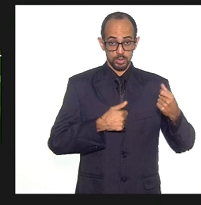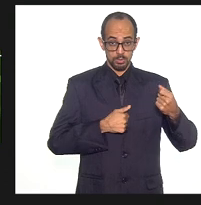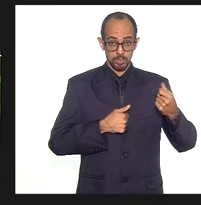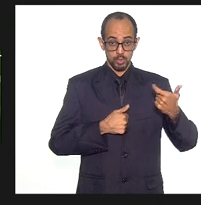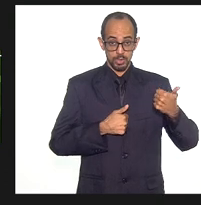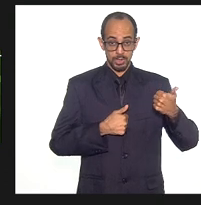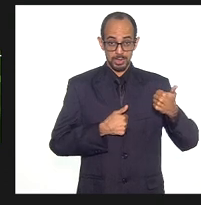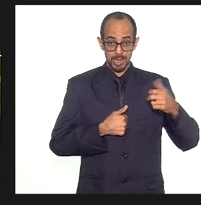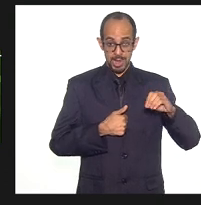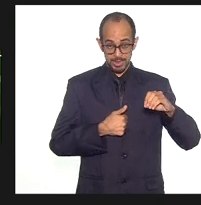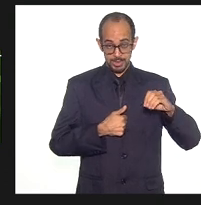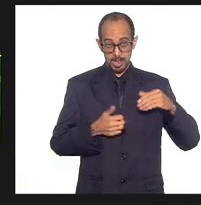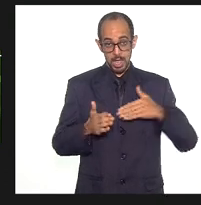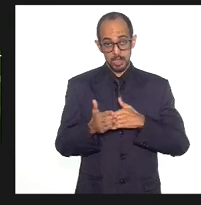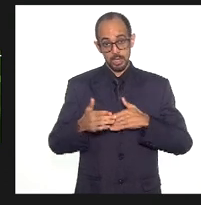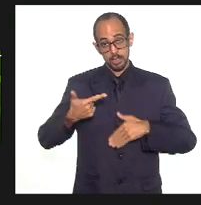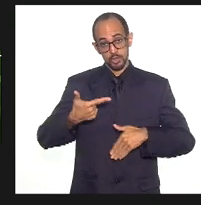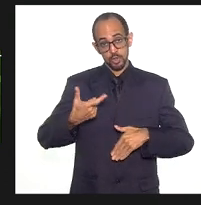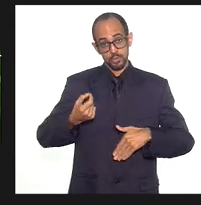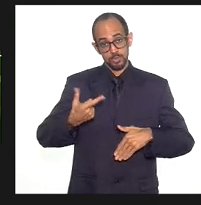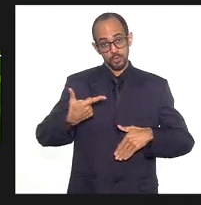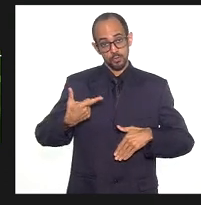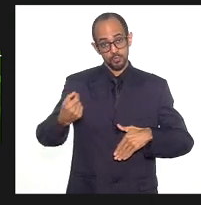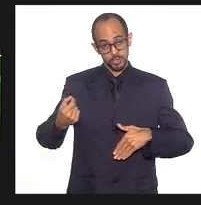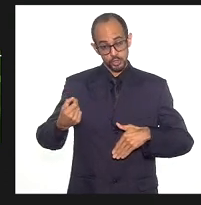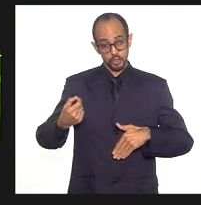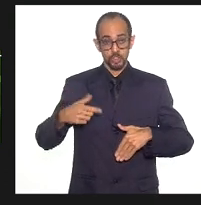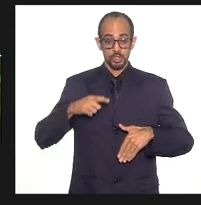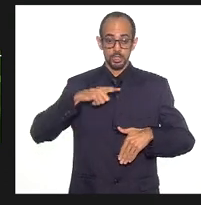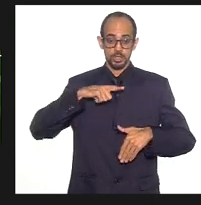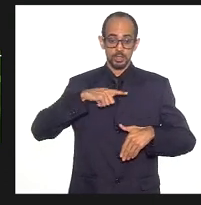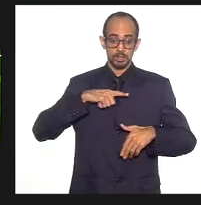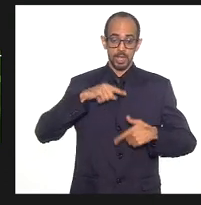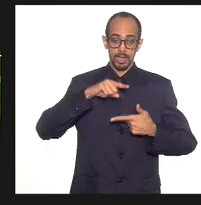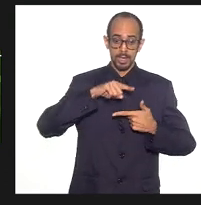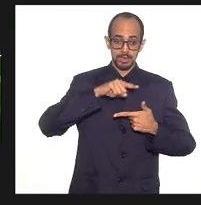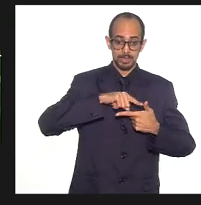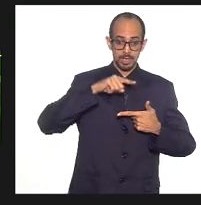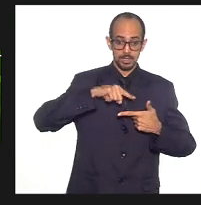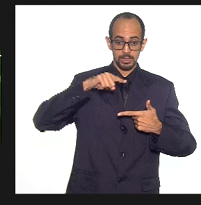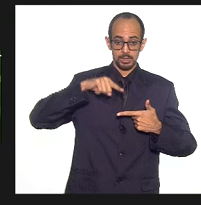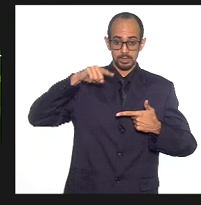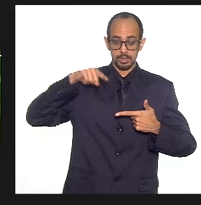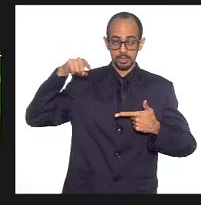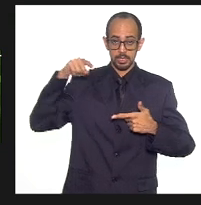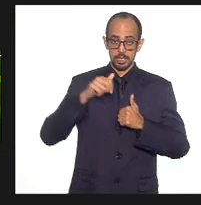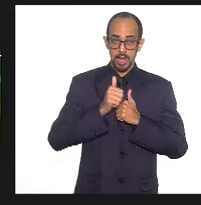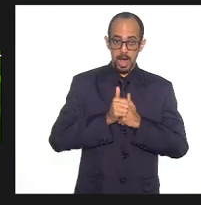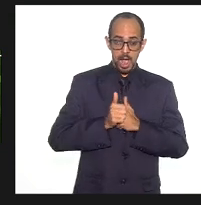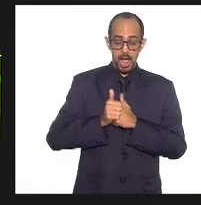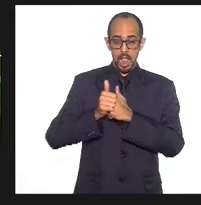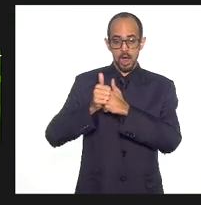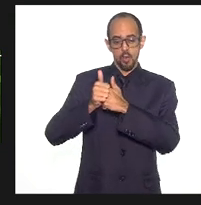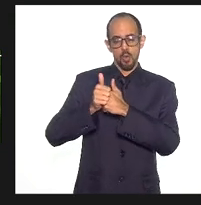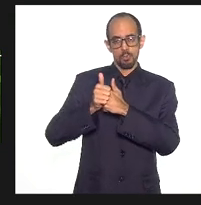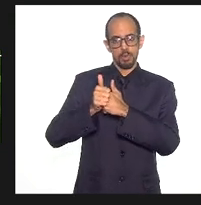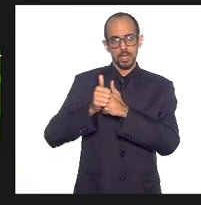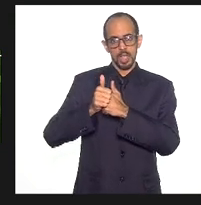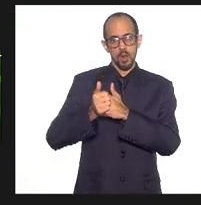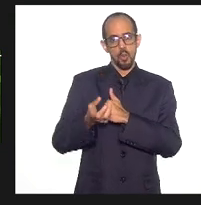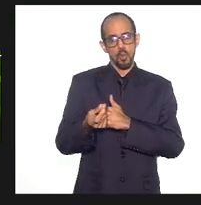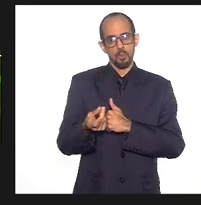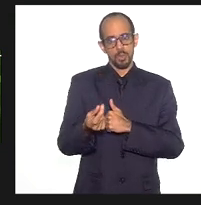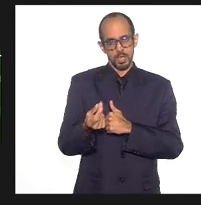tri, onde a linha de royalties ela acompanha a tendência de preço